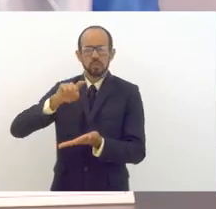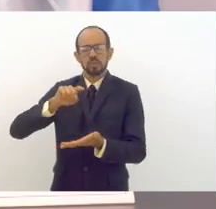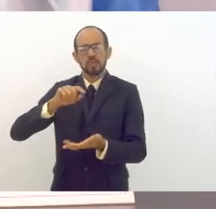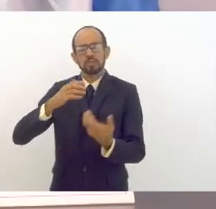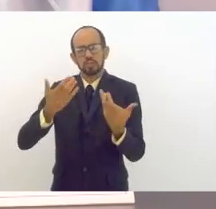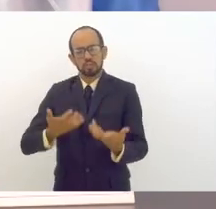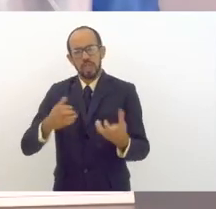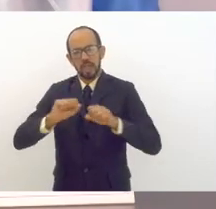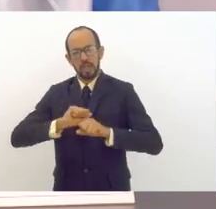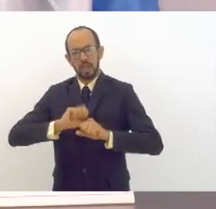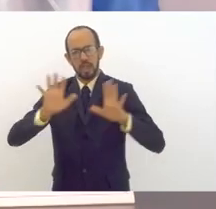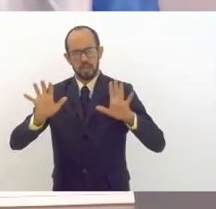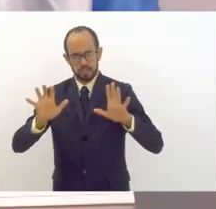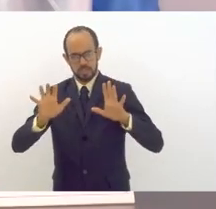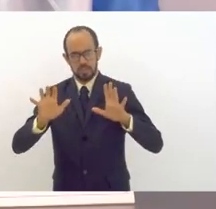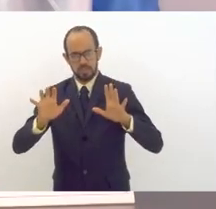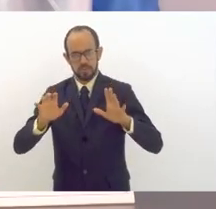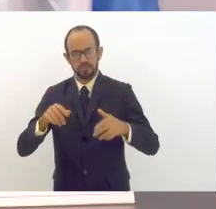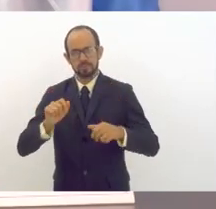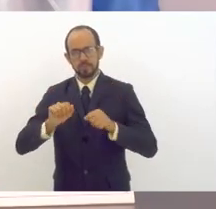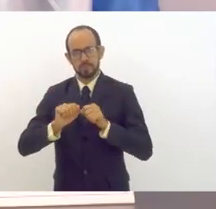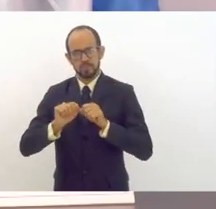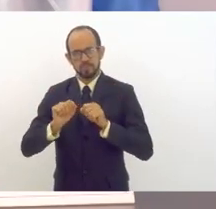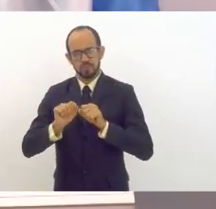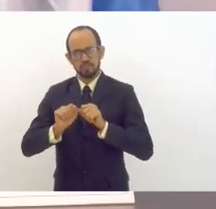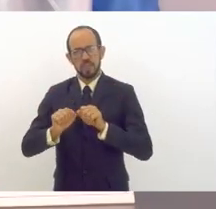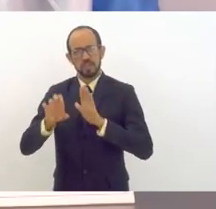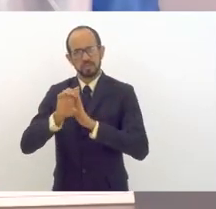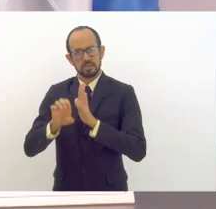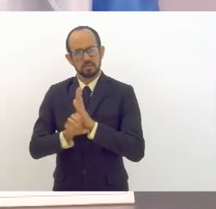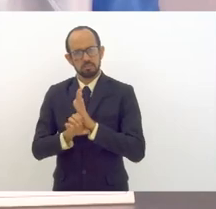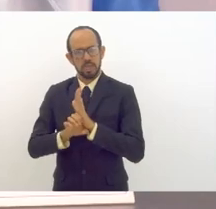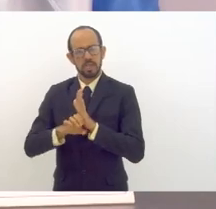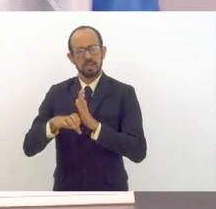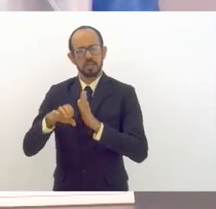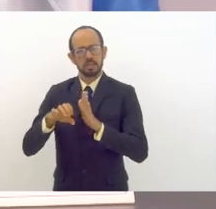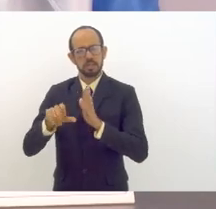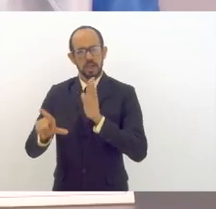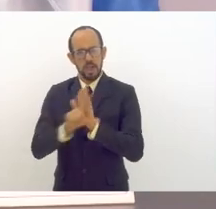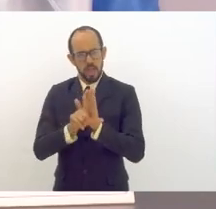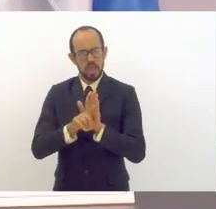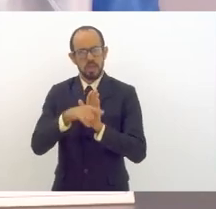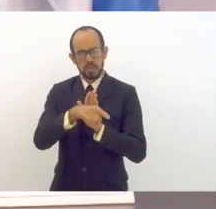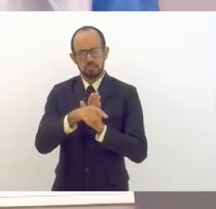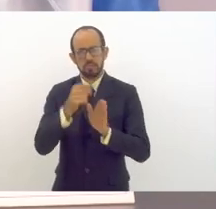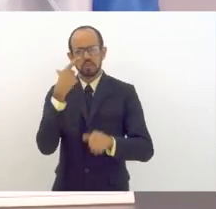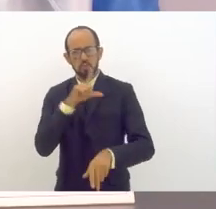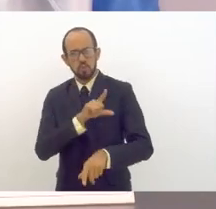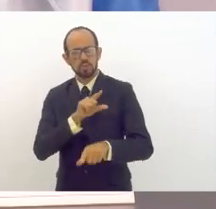com clareza, a gente fez emendas nesse sentido e a gente vai fazer uma audiência pública para a gente conseguir